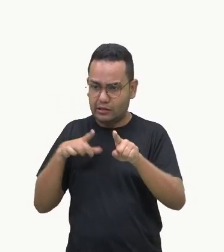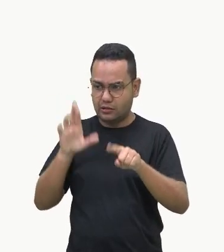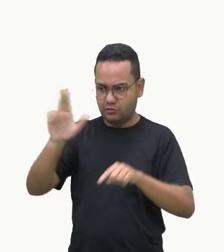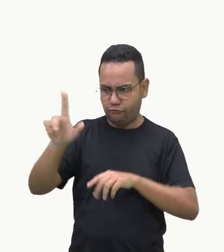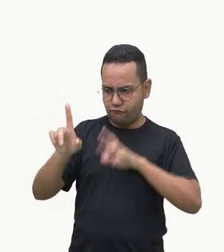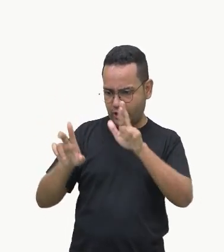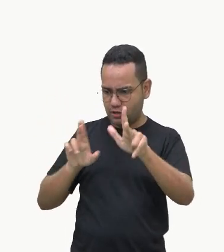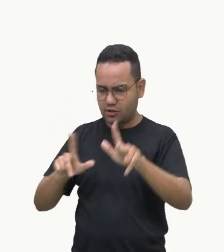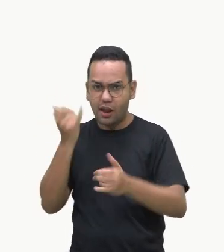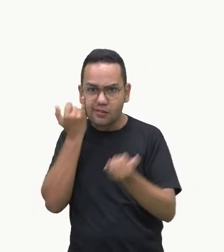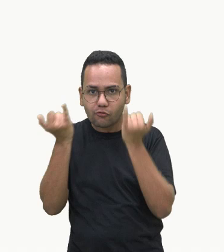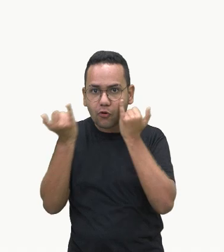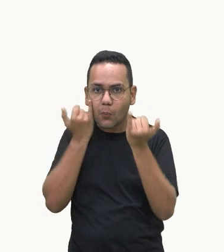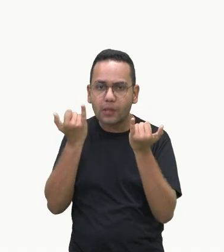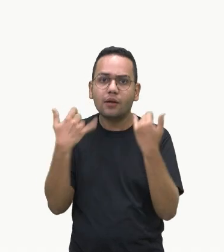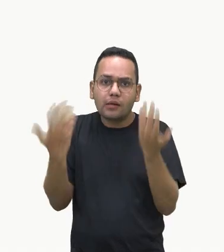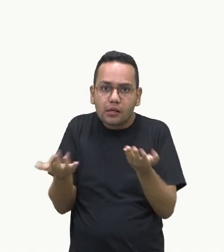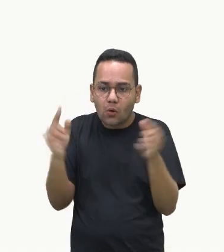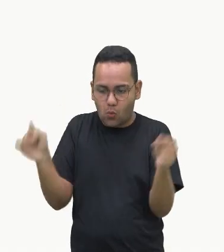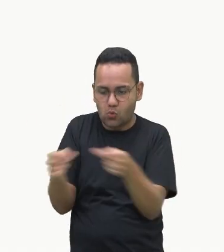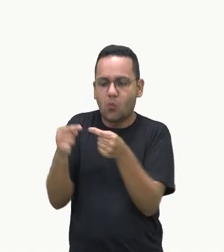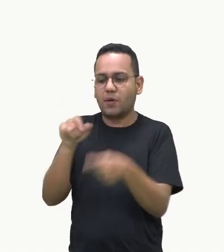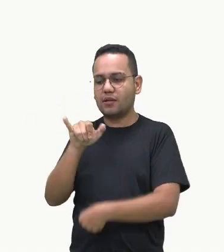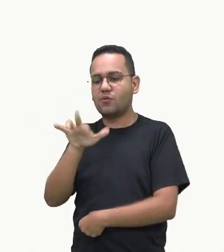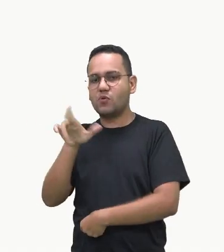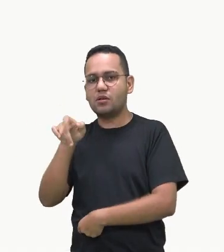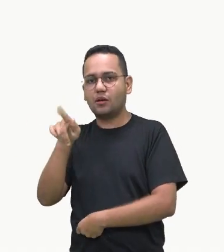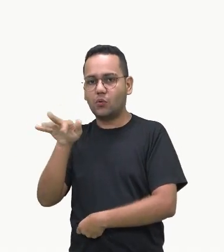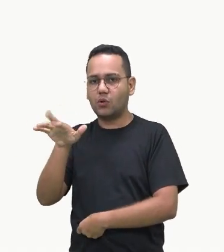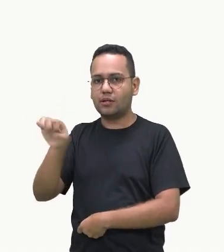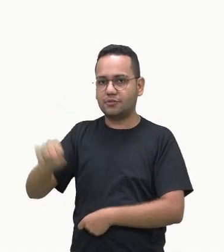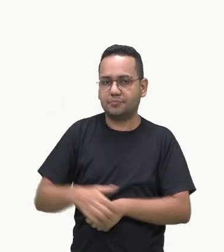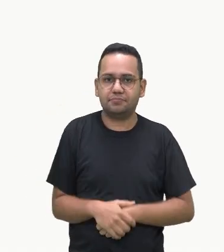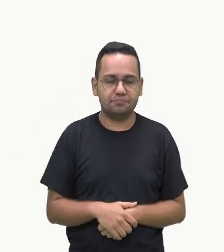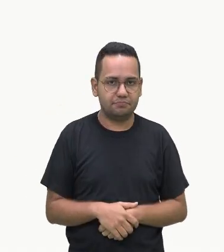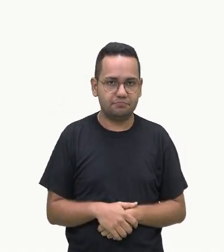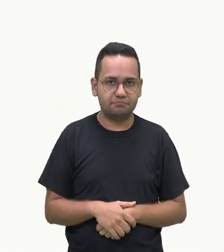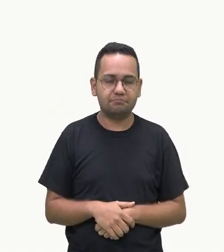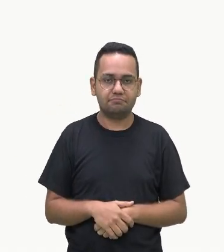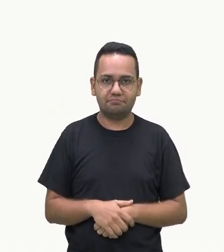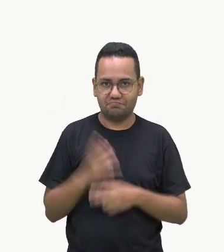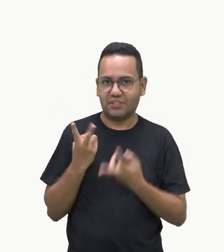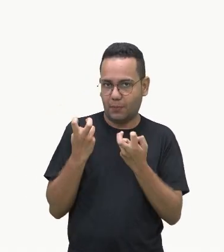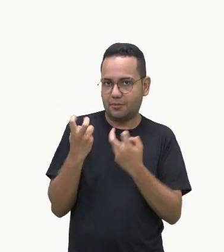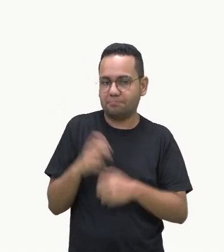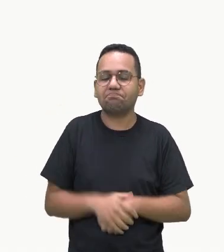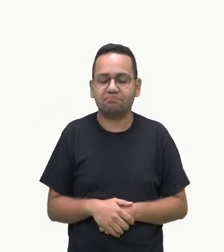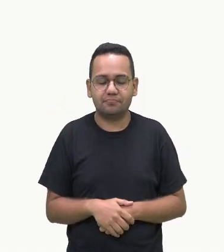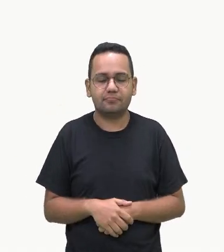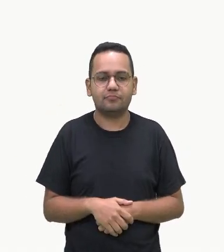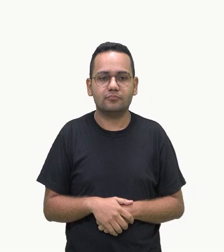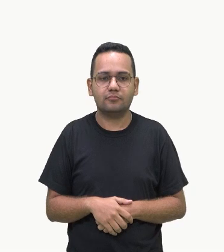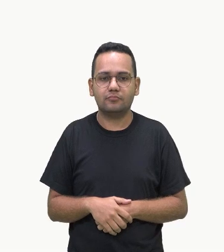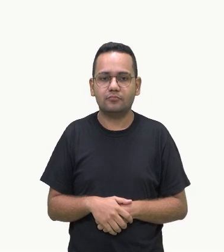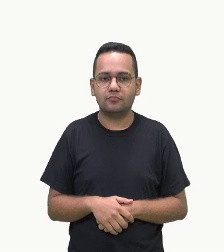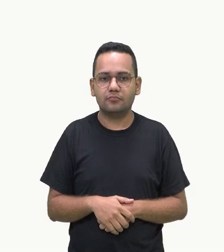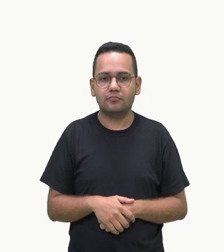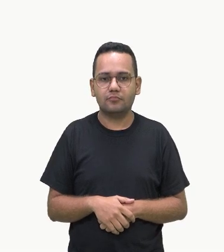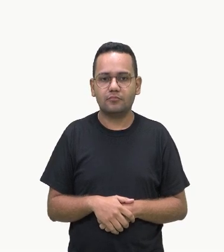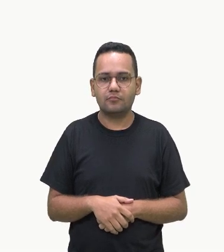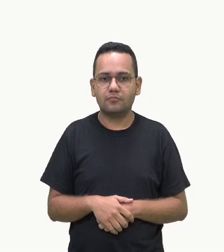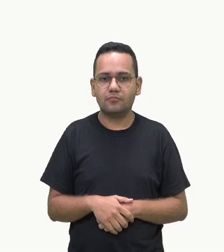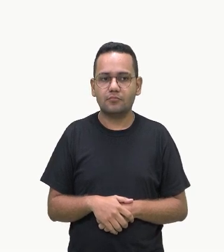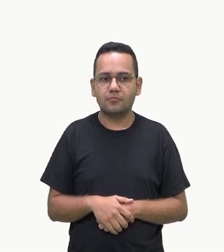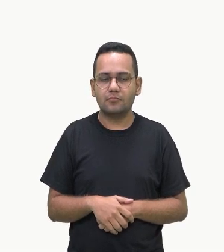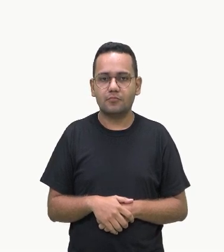diferentes, ele é considerado um polígono irregular. Tomou nota? Então não esqueça. O polígono, ele